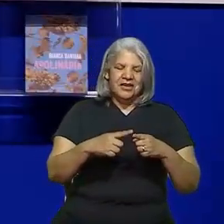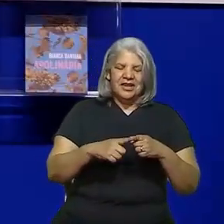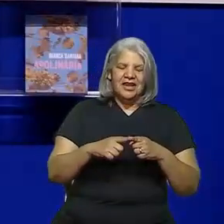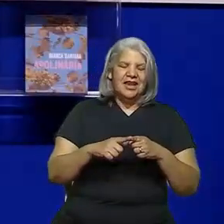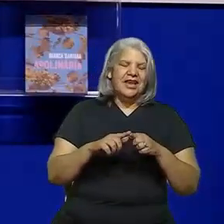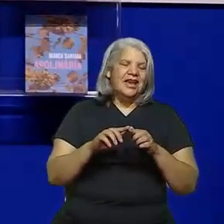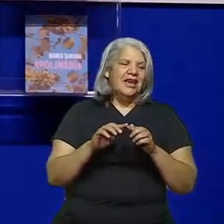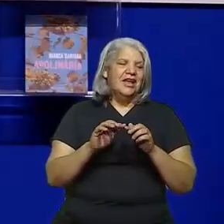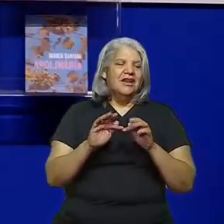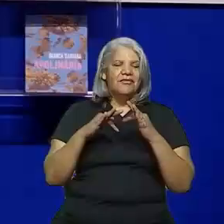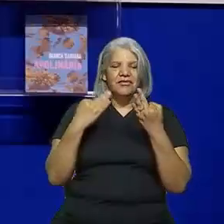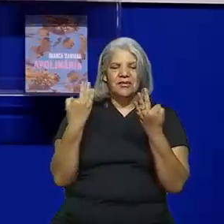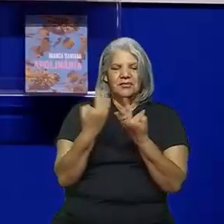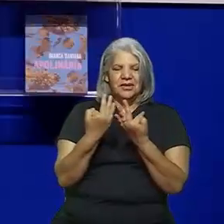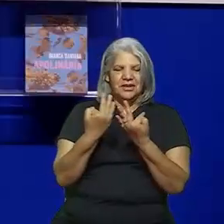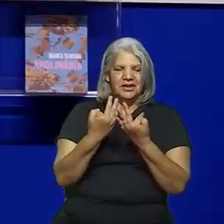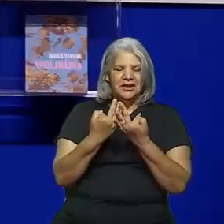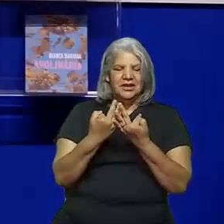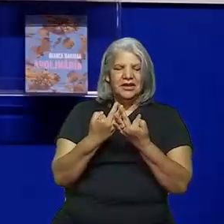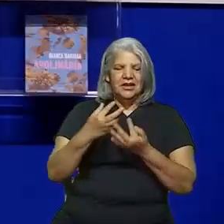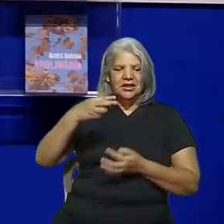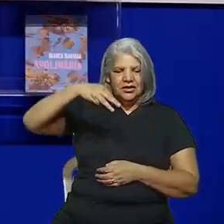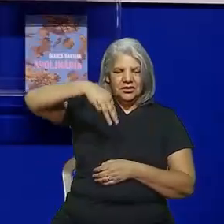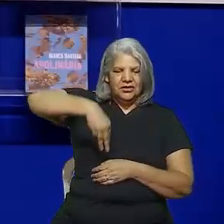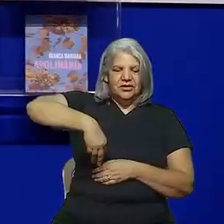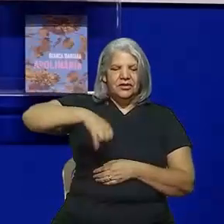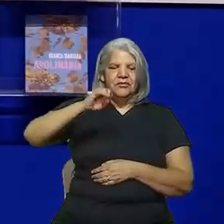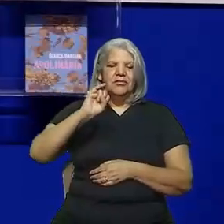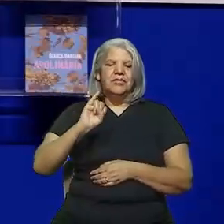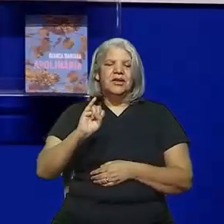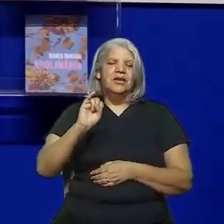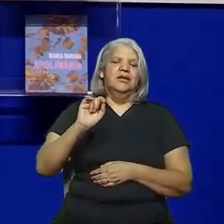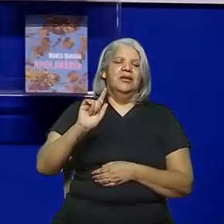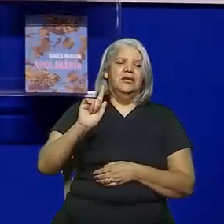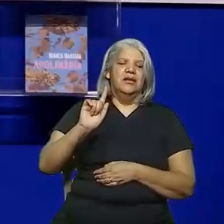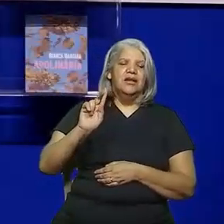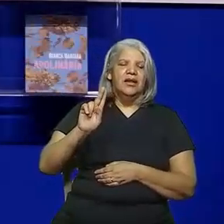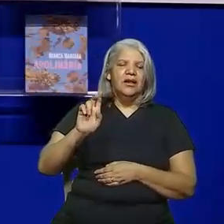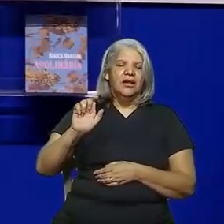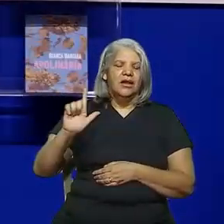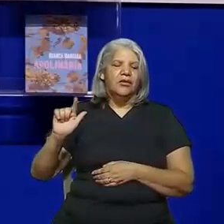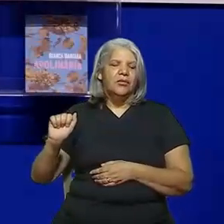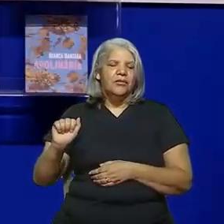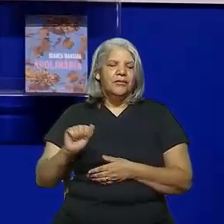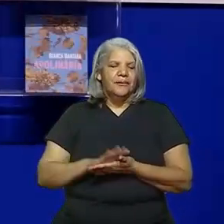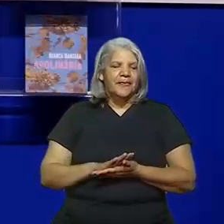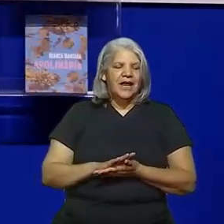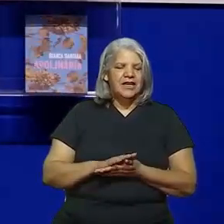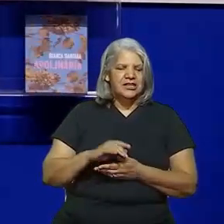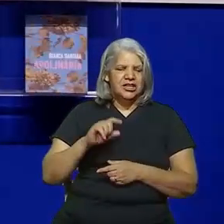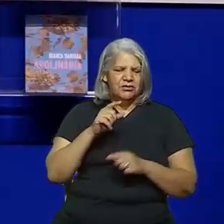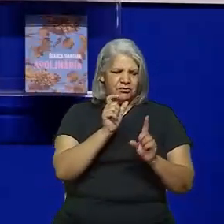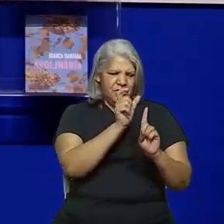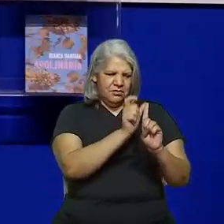Miguel Arraes, por exemplo, que noticiaram isso. Não era, isso nunca existiu, não teve, mas foi noticiado. E quando eu vi essas